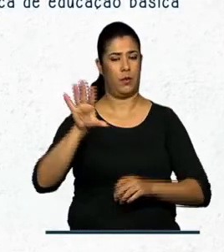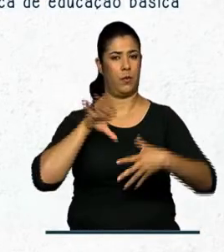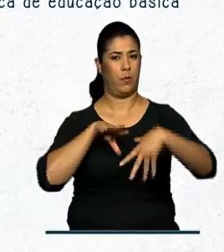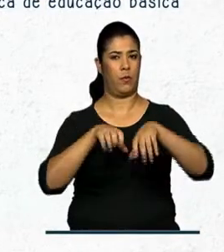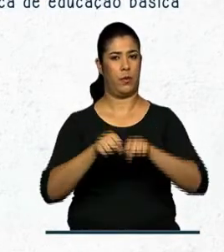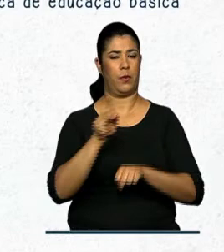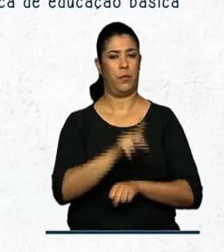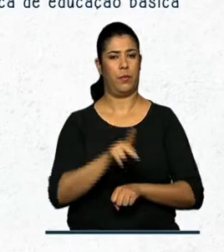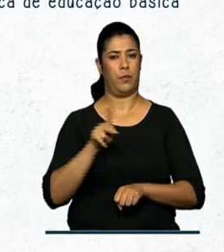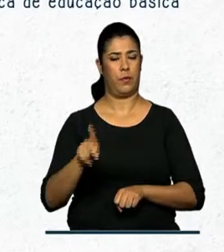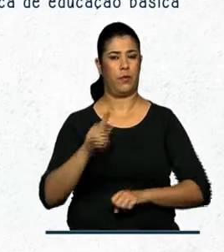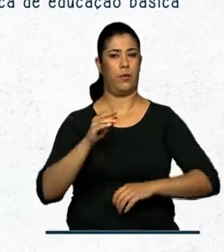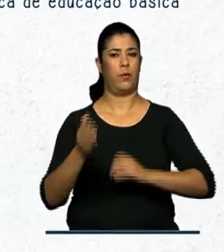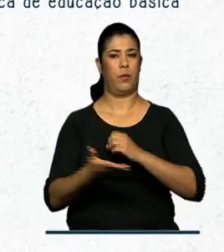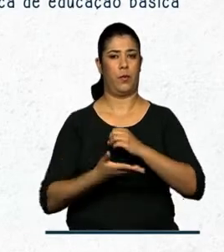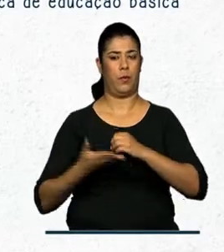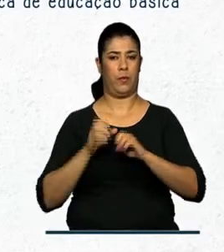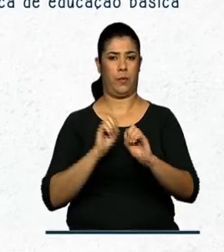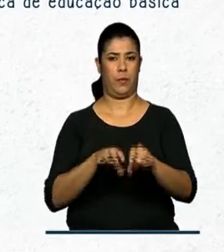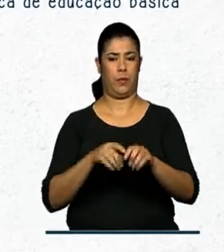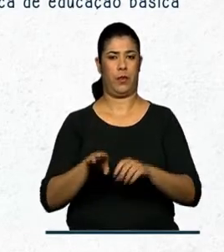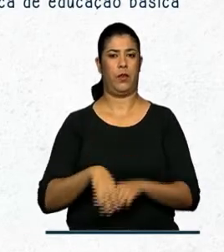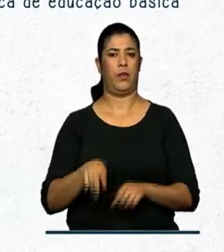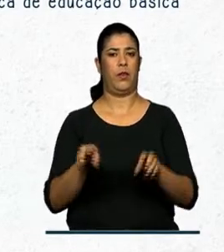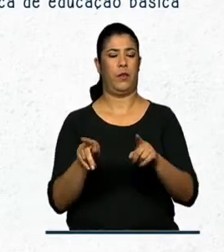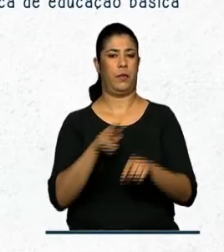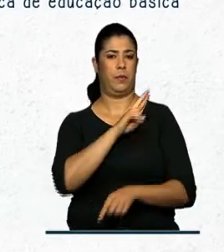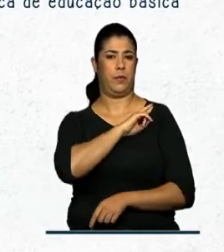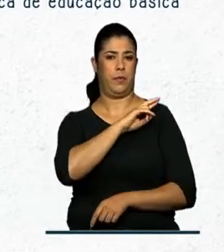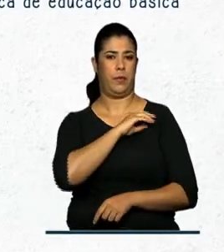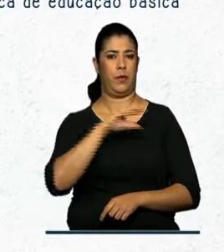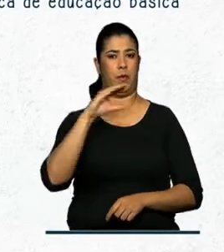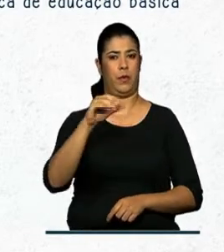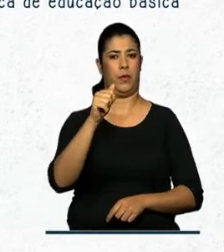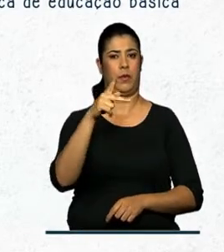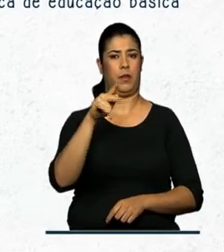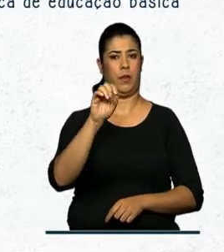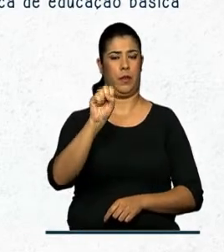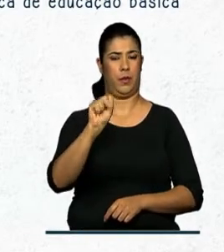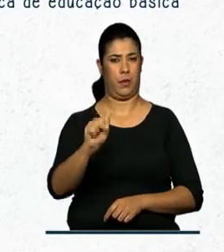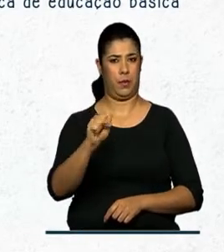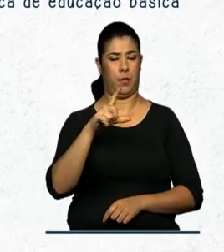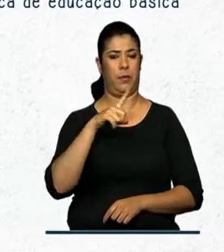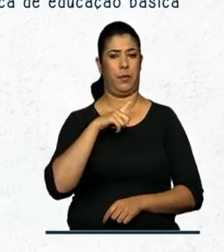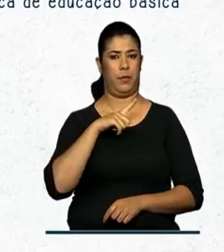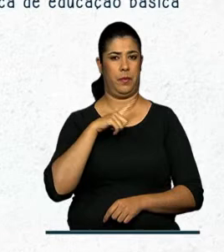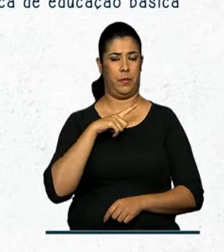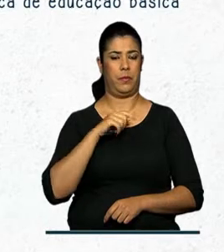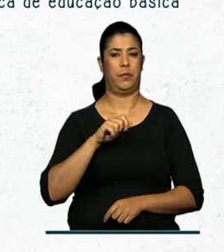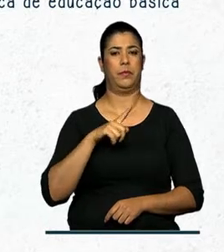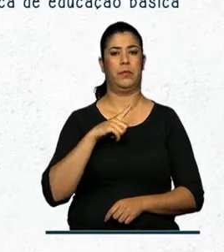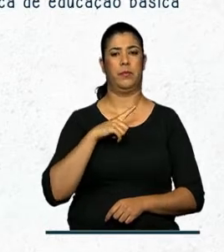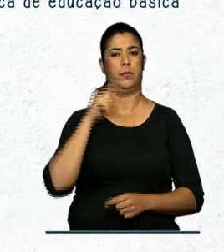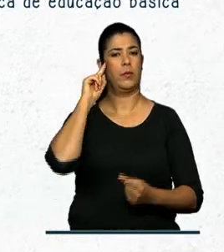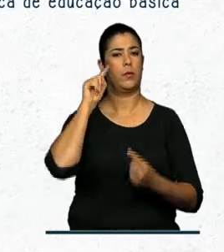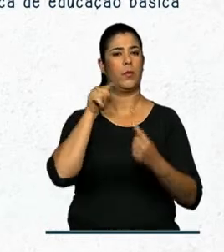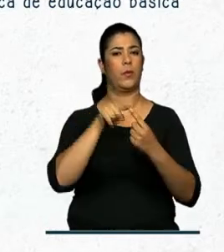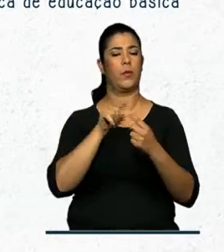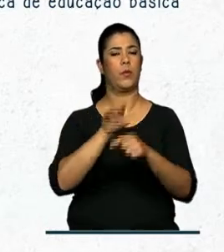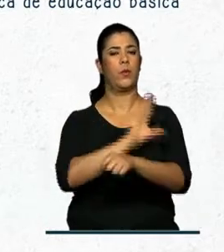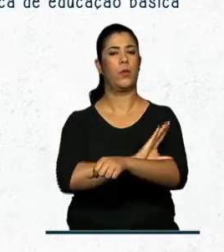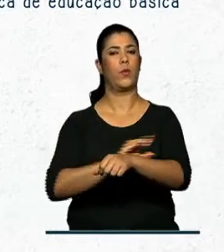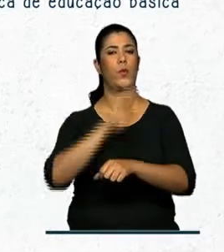dos Professores da Educação Básica pela Coordenação de Aperfeiçoamento de Pessoal de Nível Superior, CAPES. Os cursos